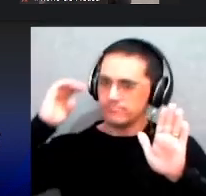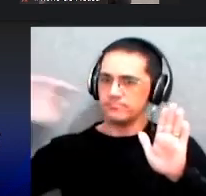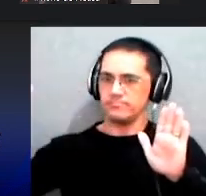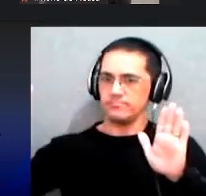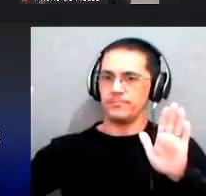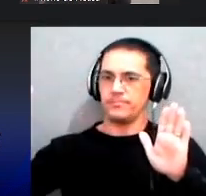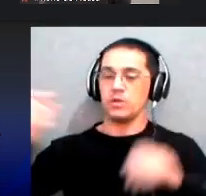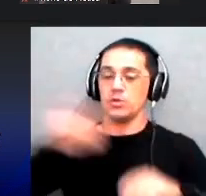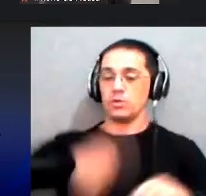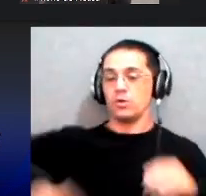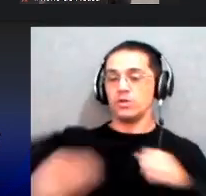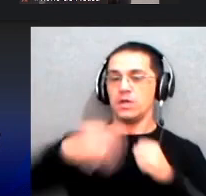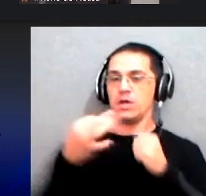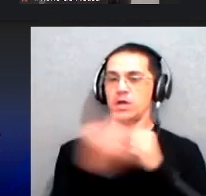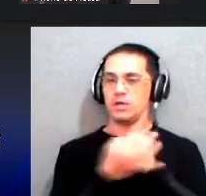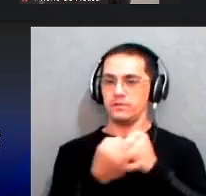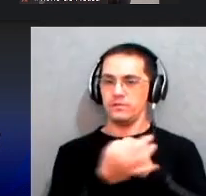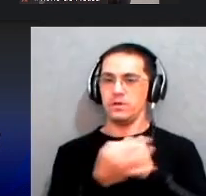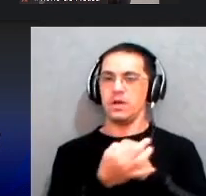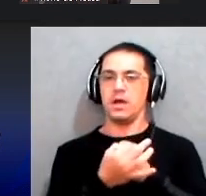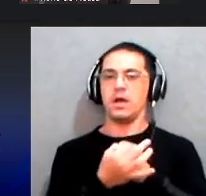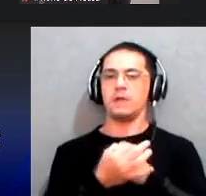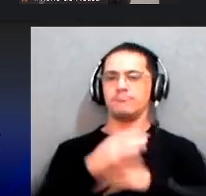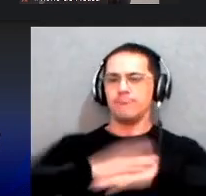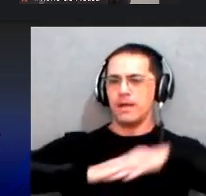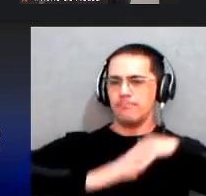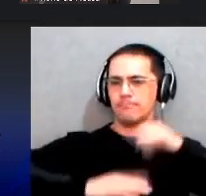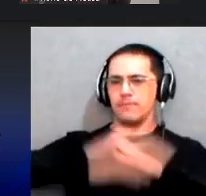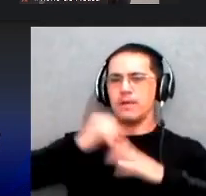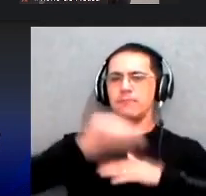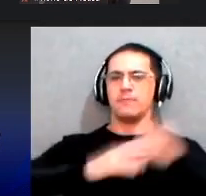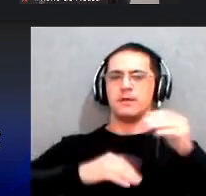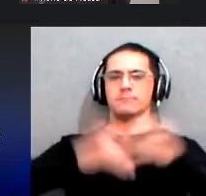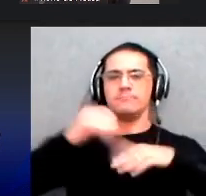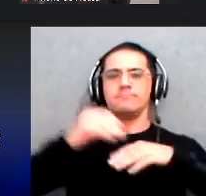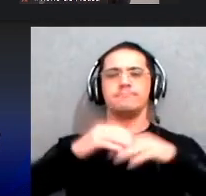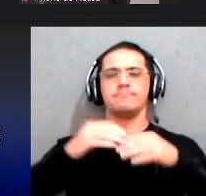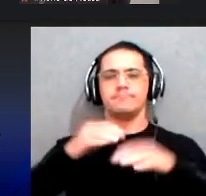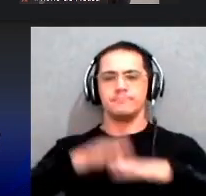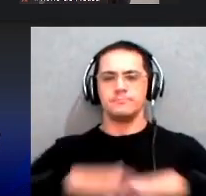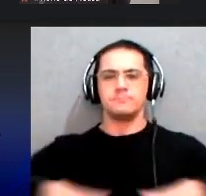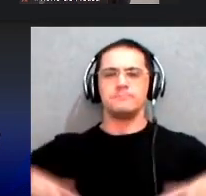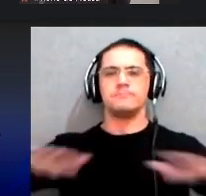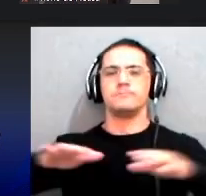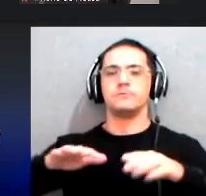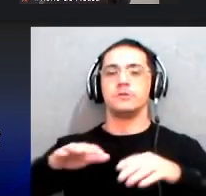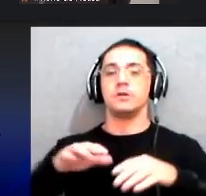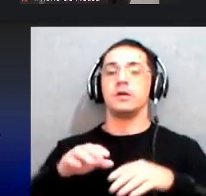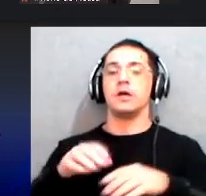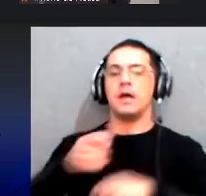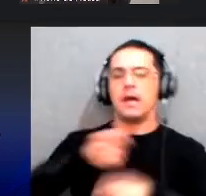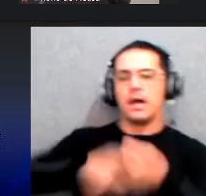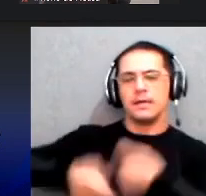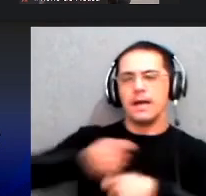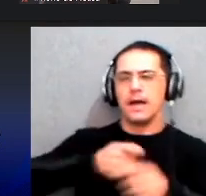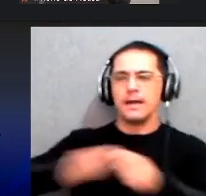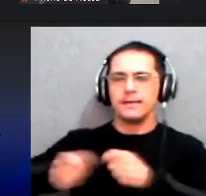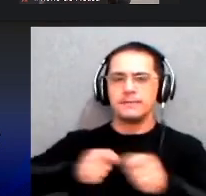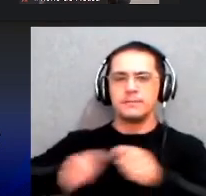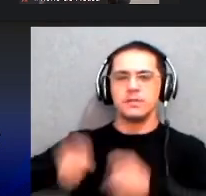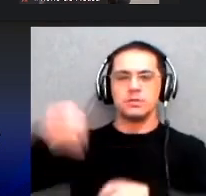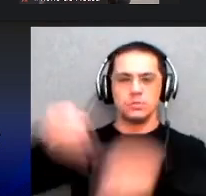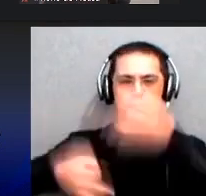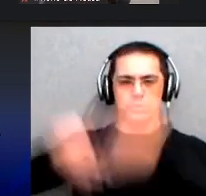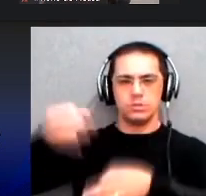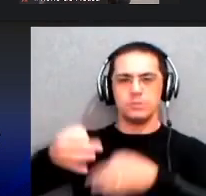do sistema, da administração da justiça, ele é peça absolutamente essencial.